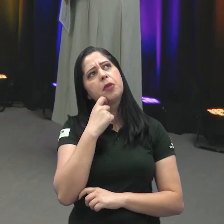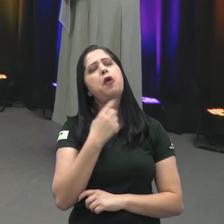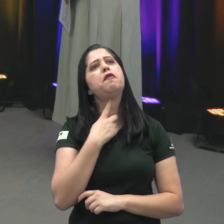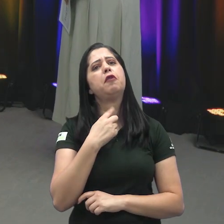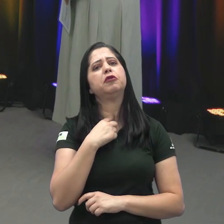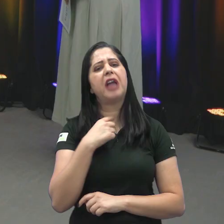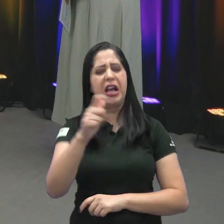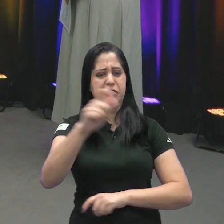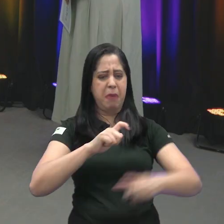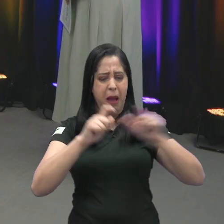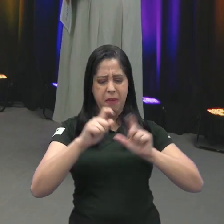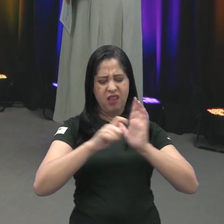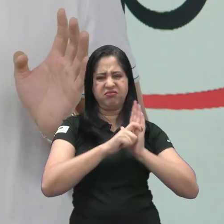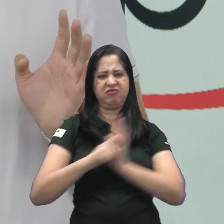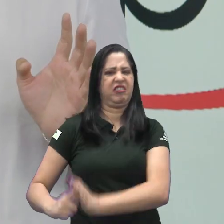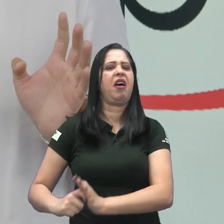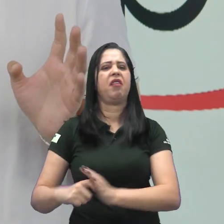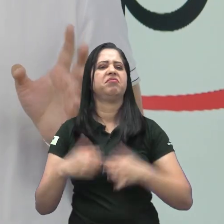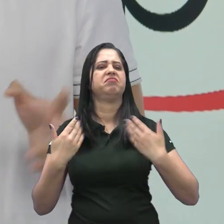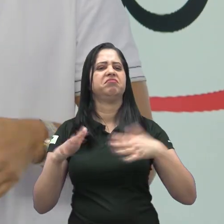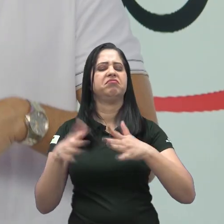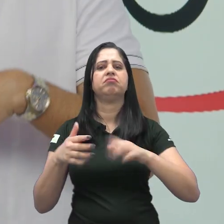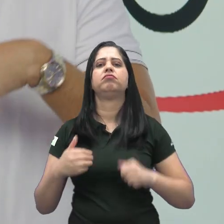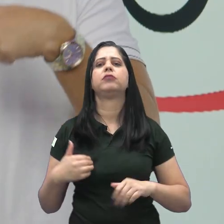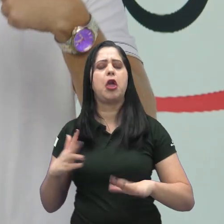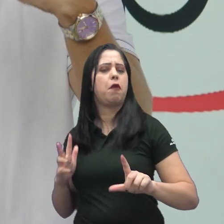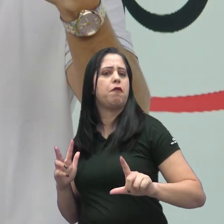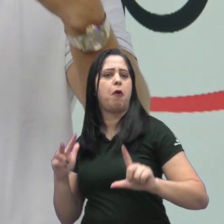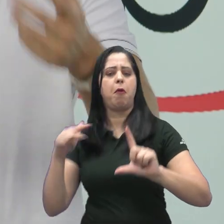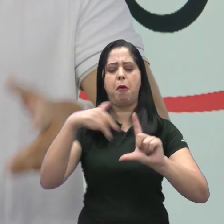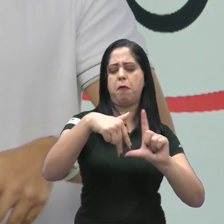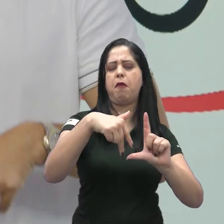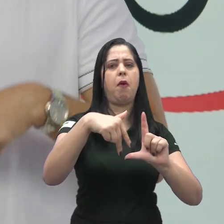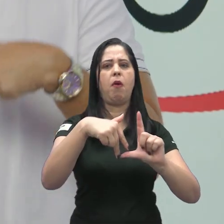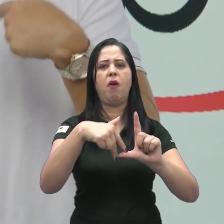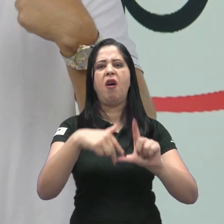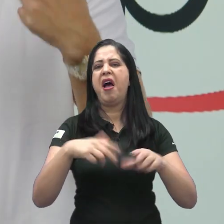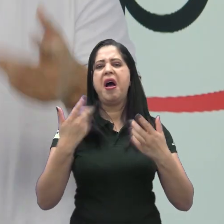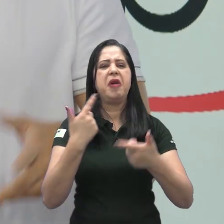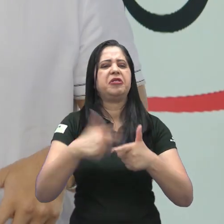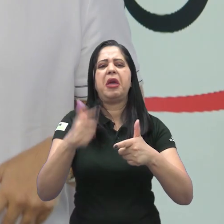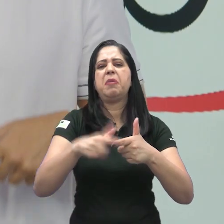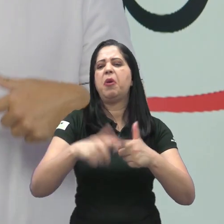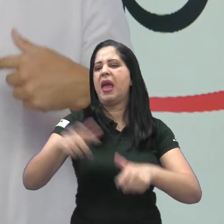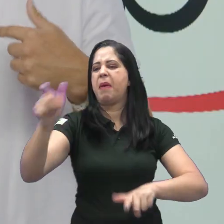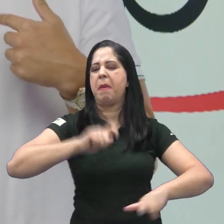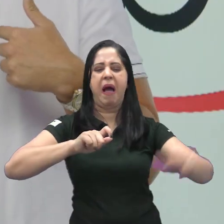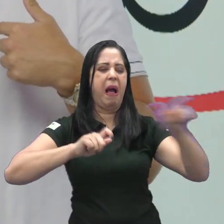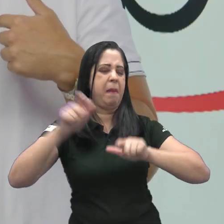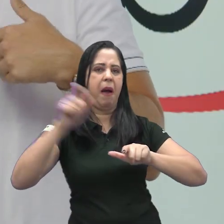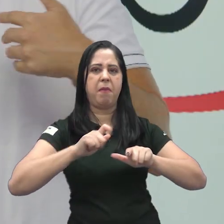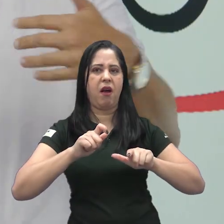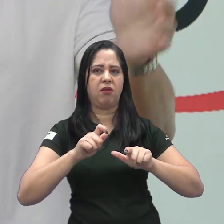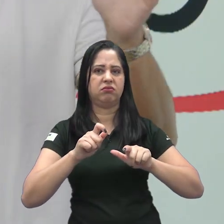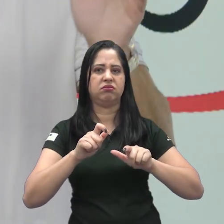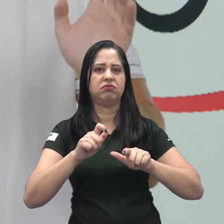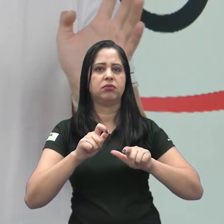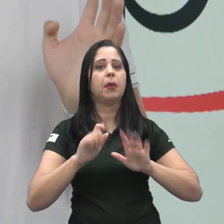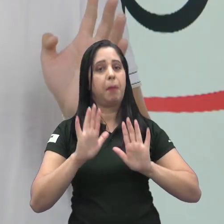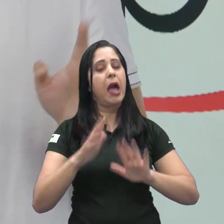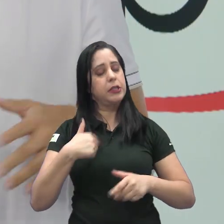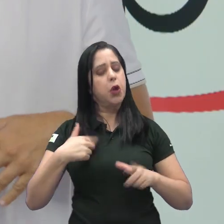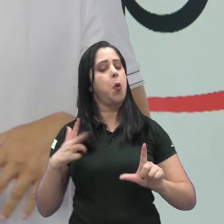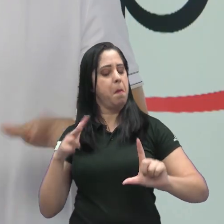eu vou enfrentar o que tiver que ser enfrentado, a virar chacota, a ouvir piada, que suportar o